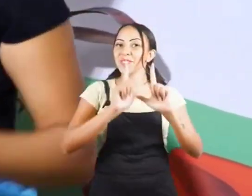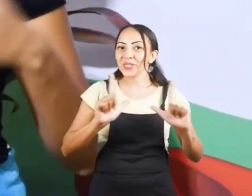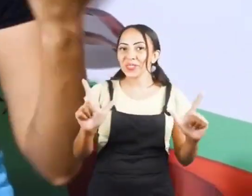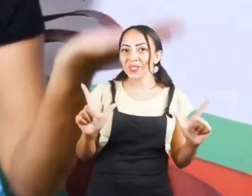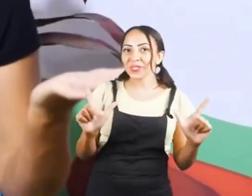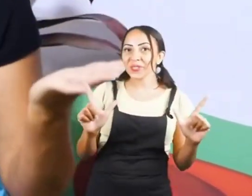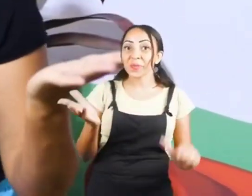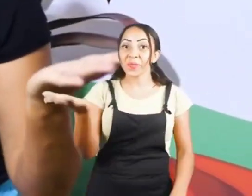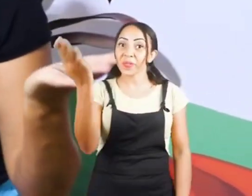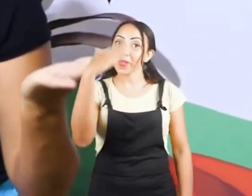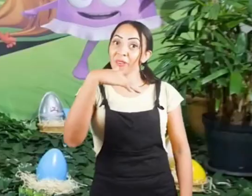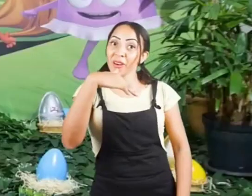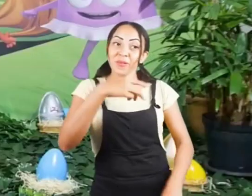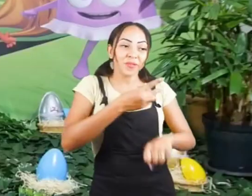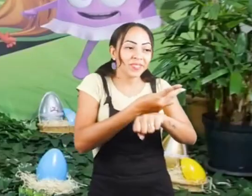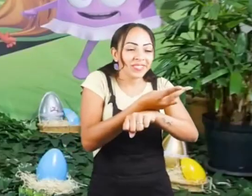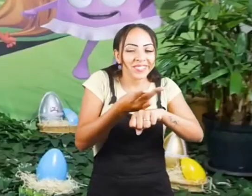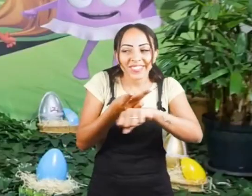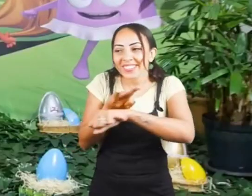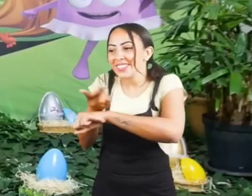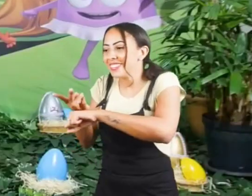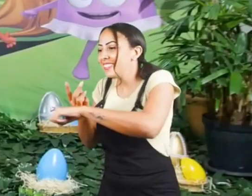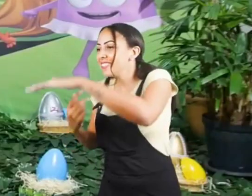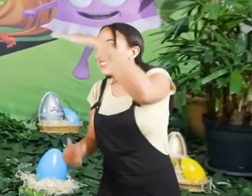Azul! Vamos procurar!